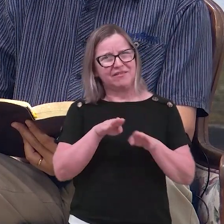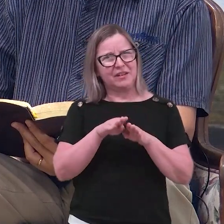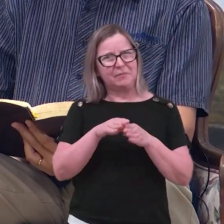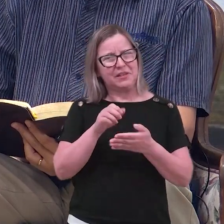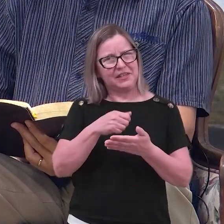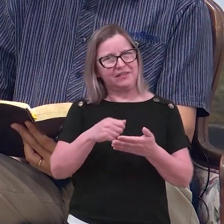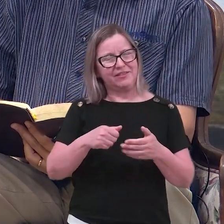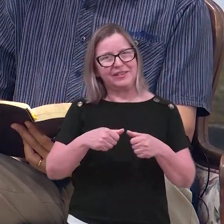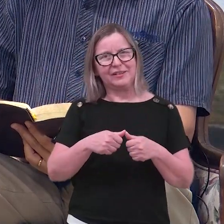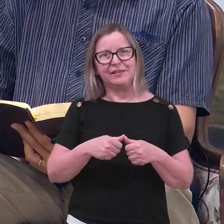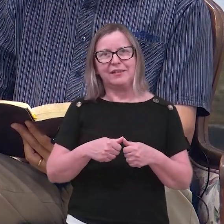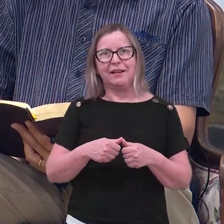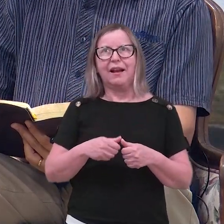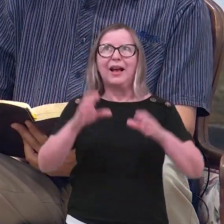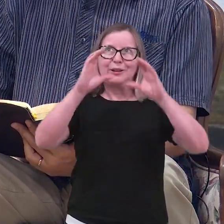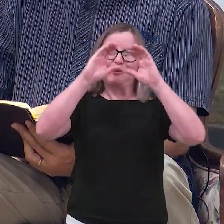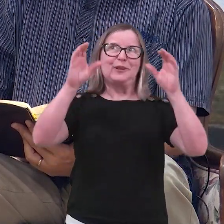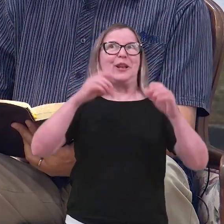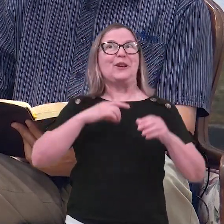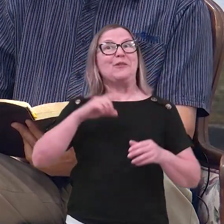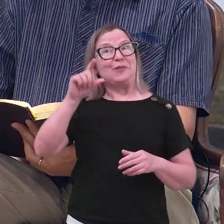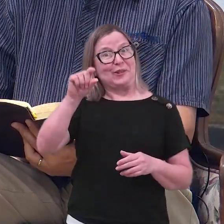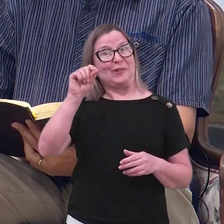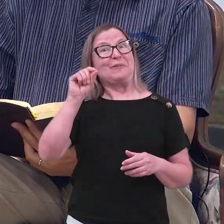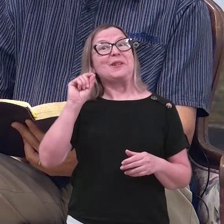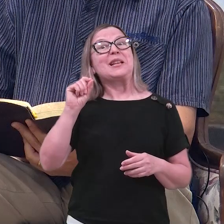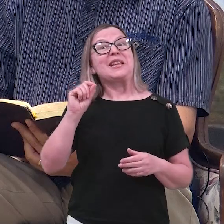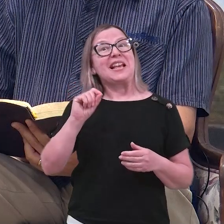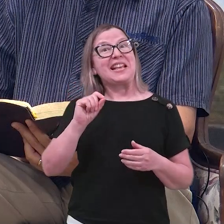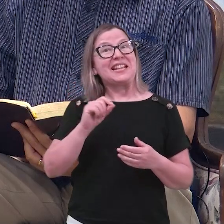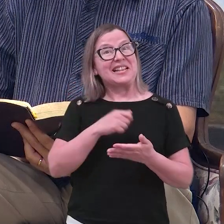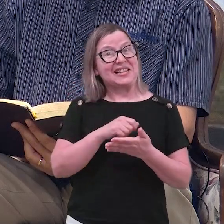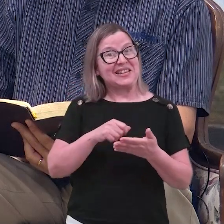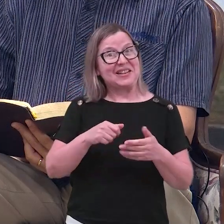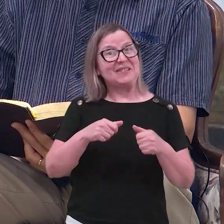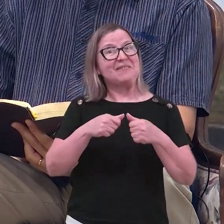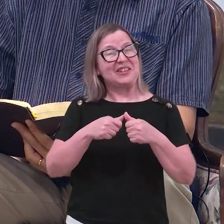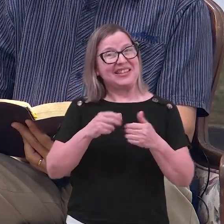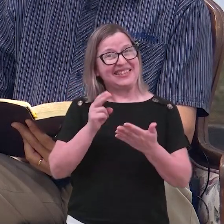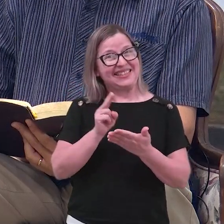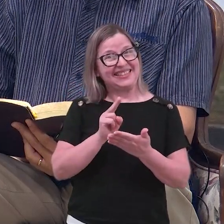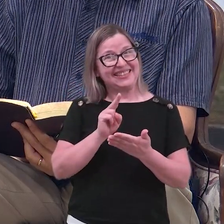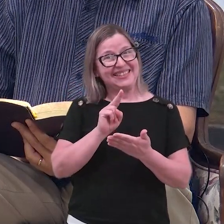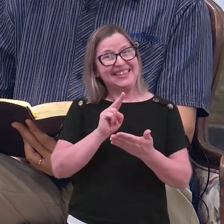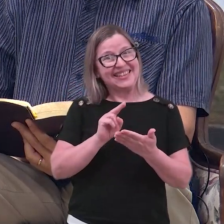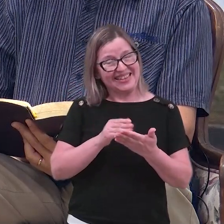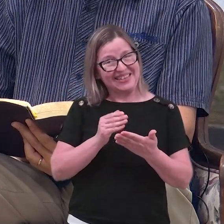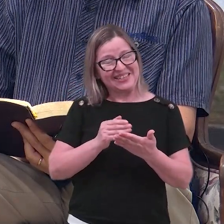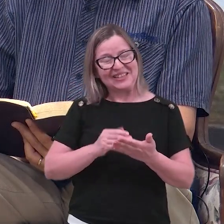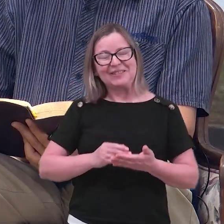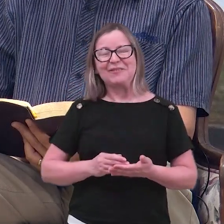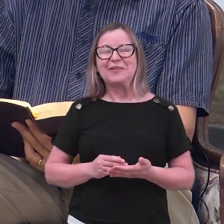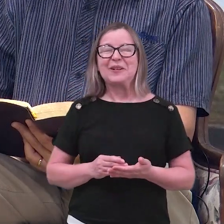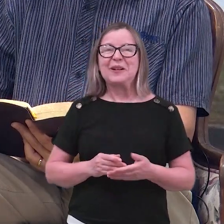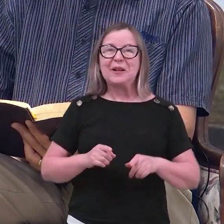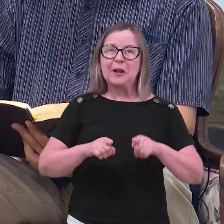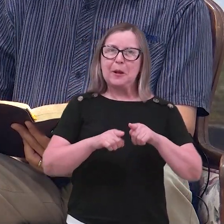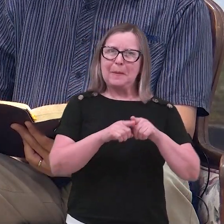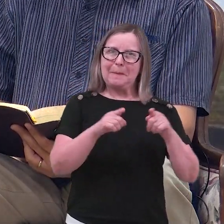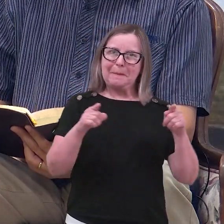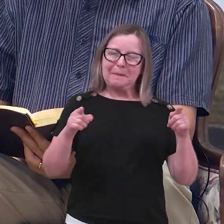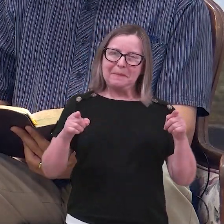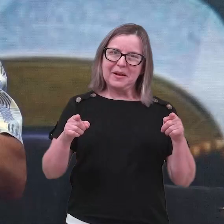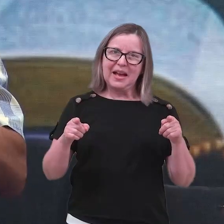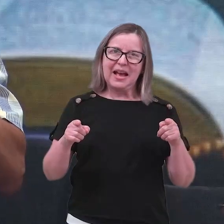glória eu vou descobrir quem escreveu Hebreus. Aqui não adianta a gente especular, mas eu vejo a ligação de Jesus com essa